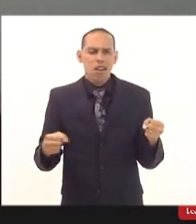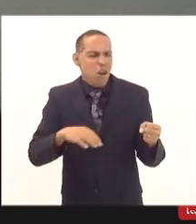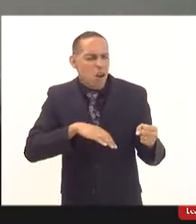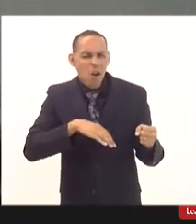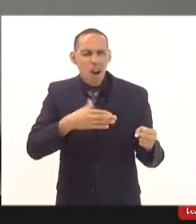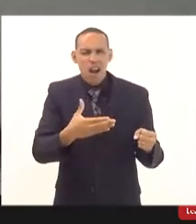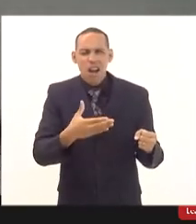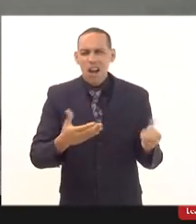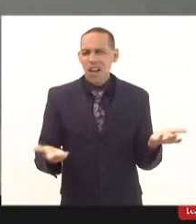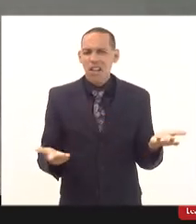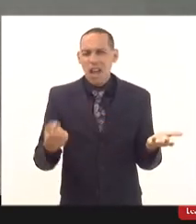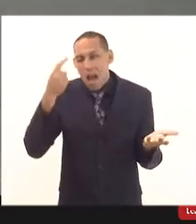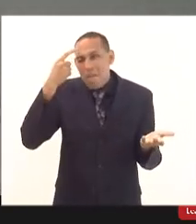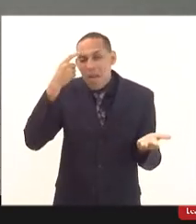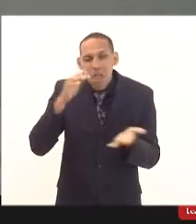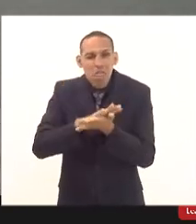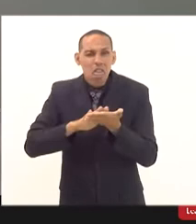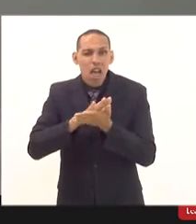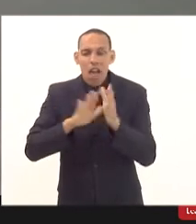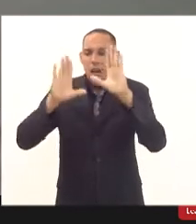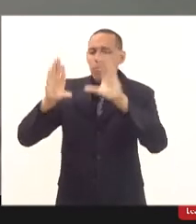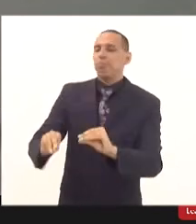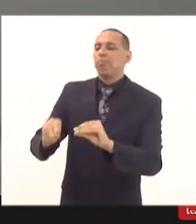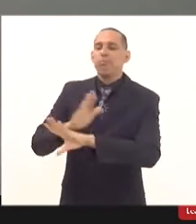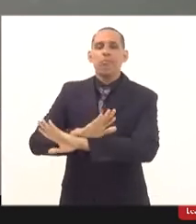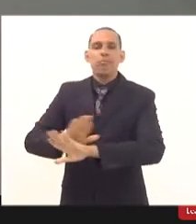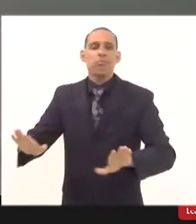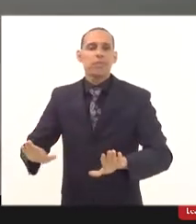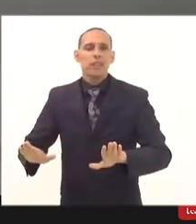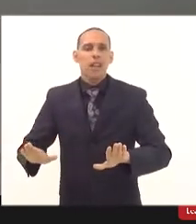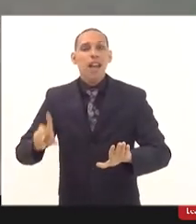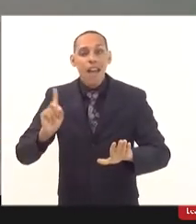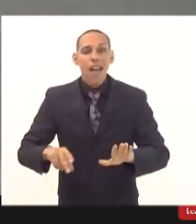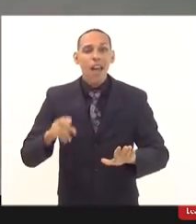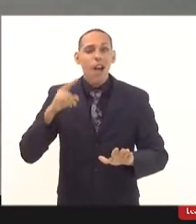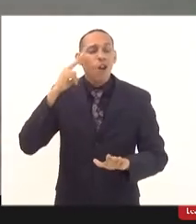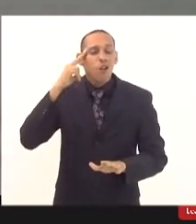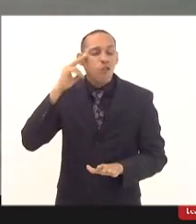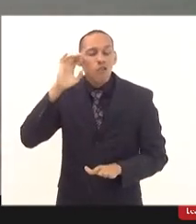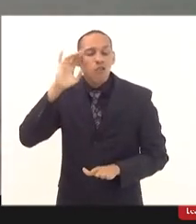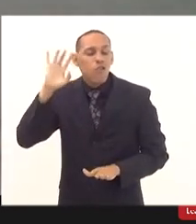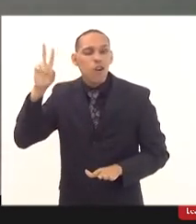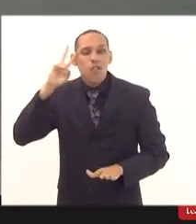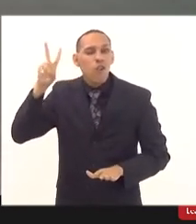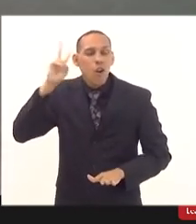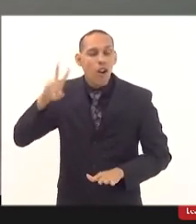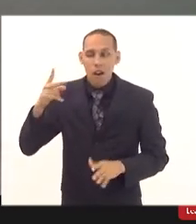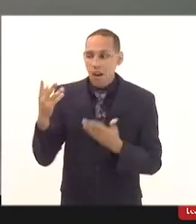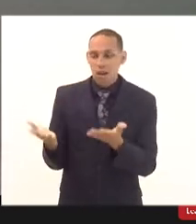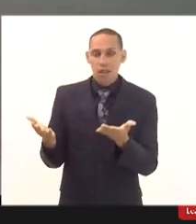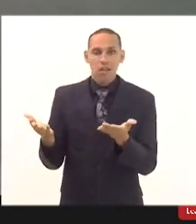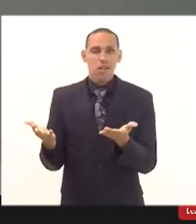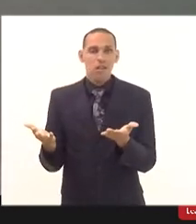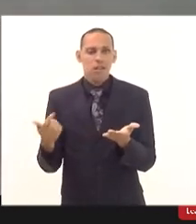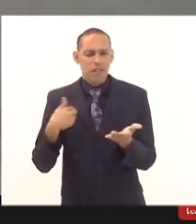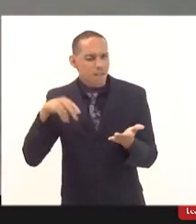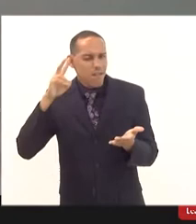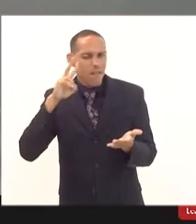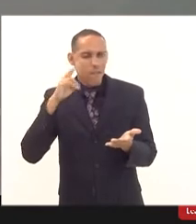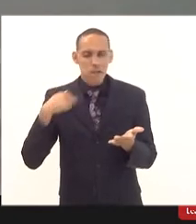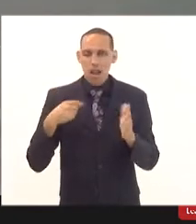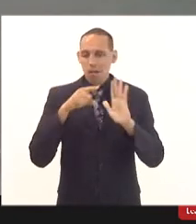irracional de fechar uma emissora a distinguir um sonho uma história eu queria lembrar sim eu na